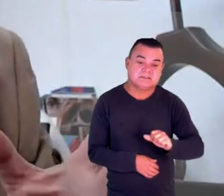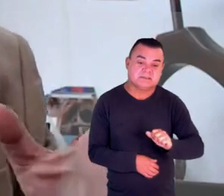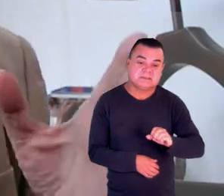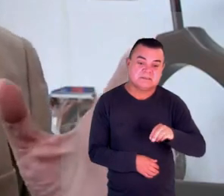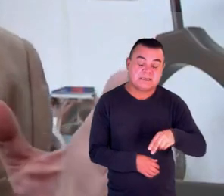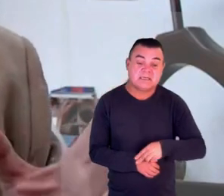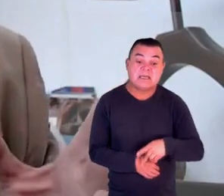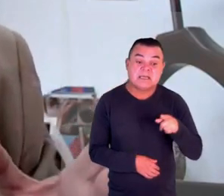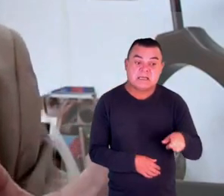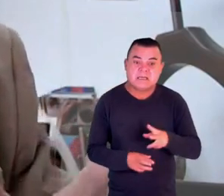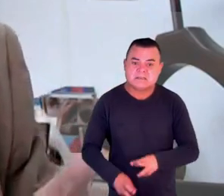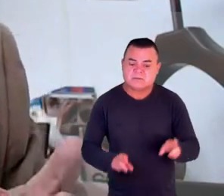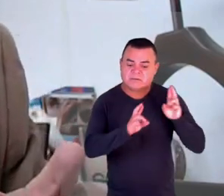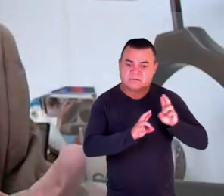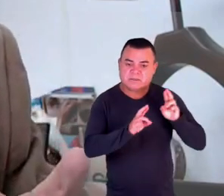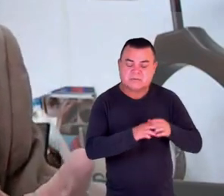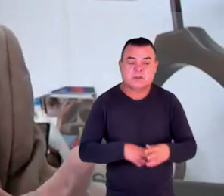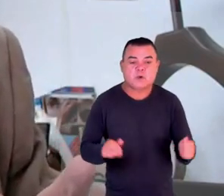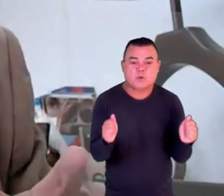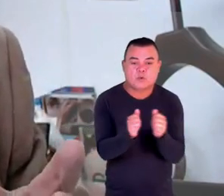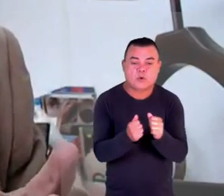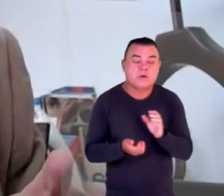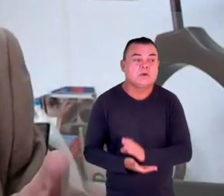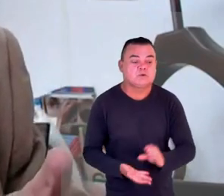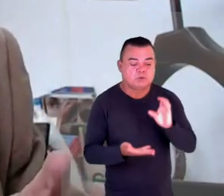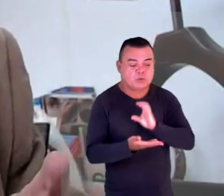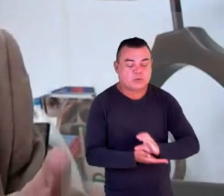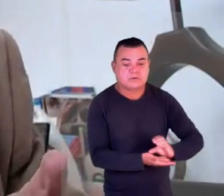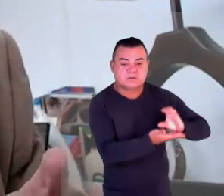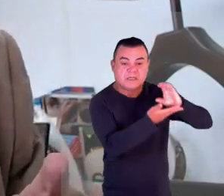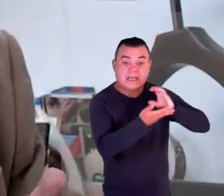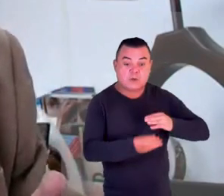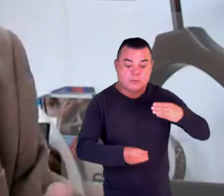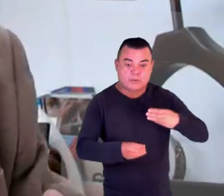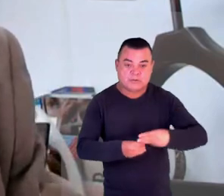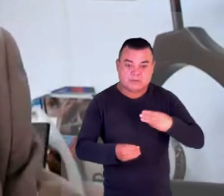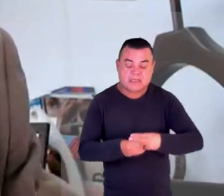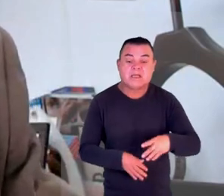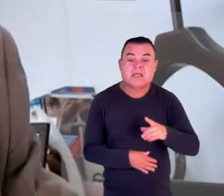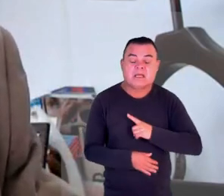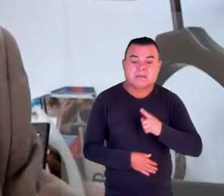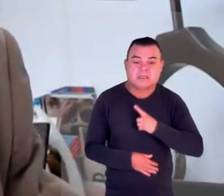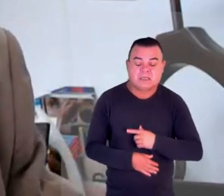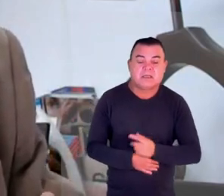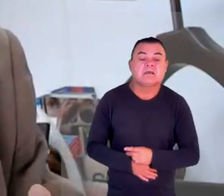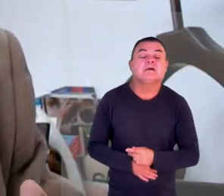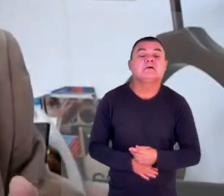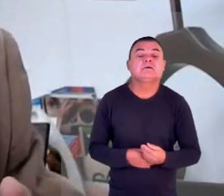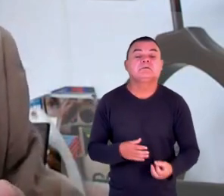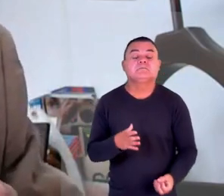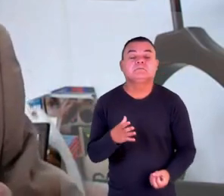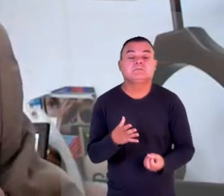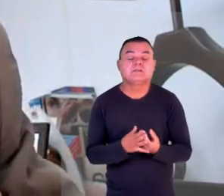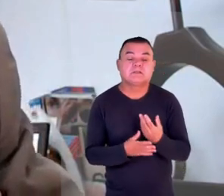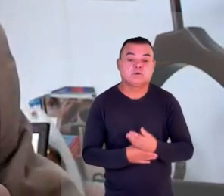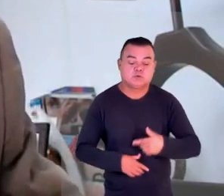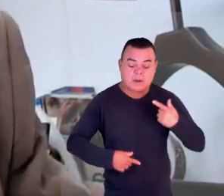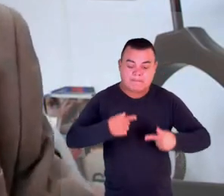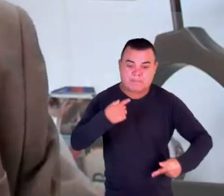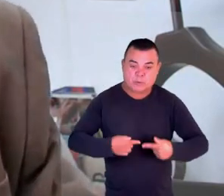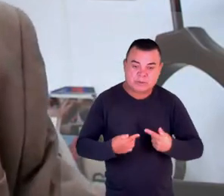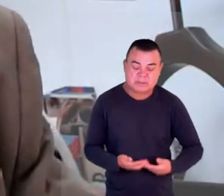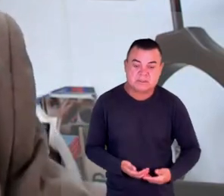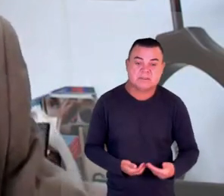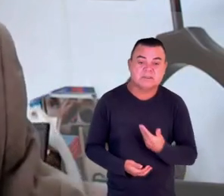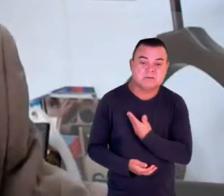eh através dos conselhos municipais haver a formulação de uma política consequente e e